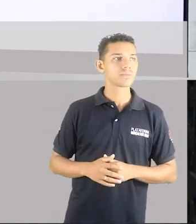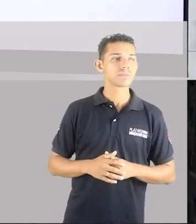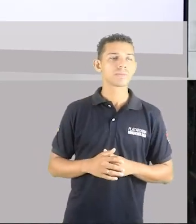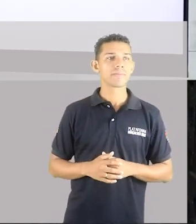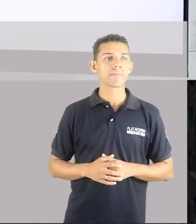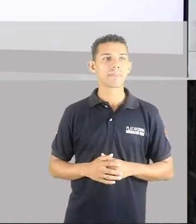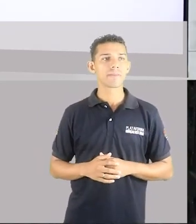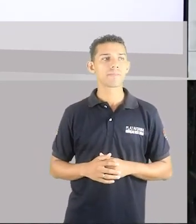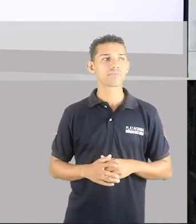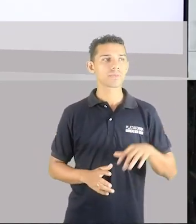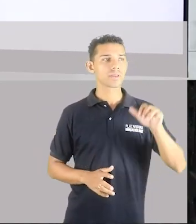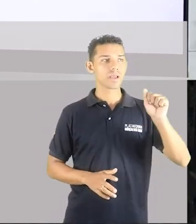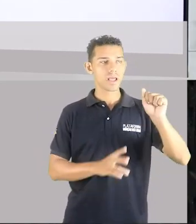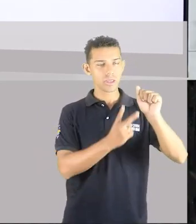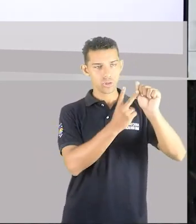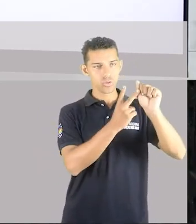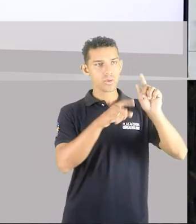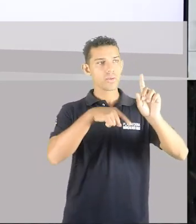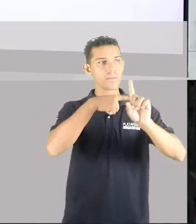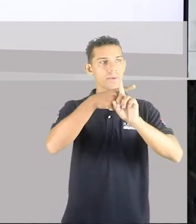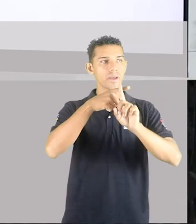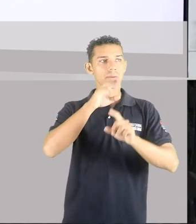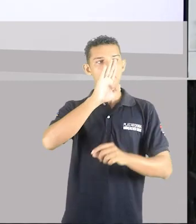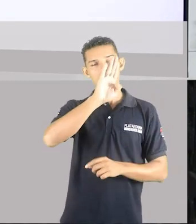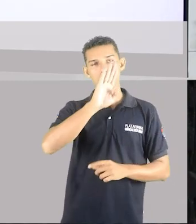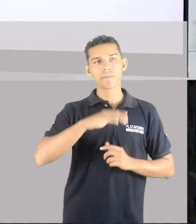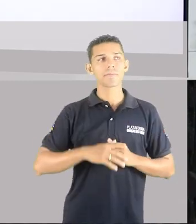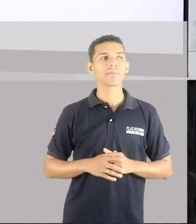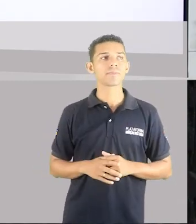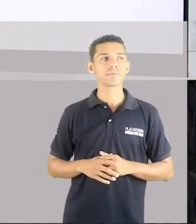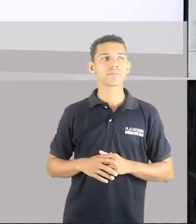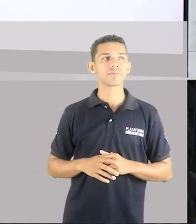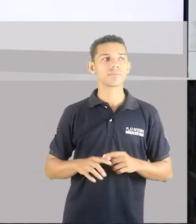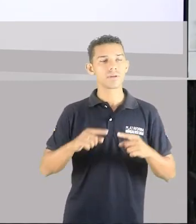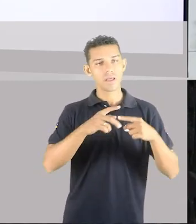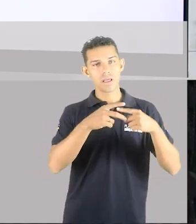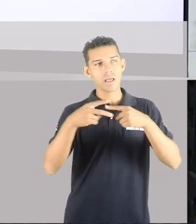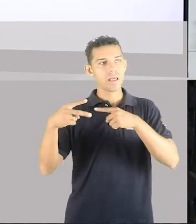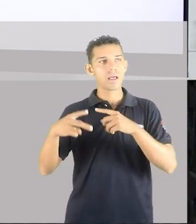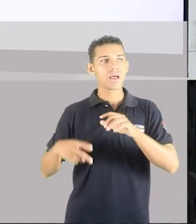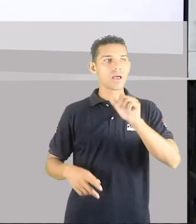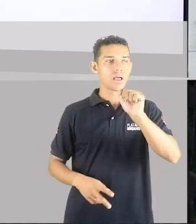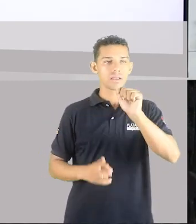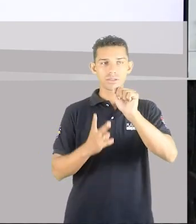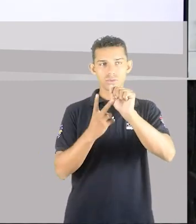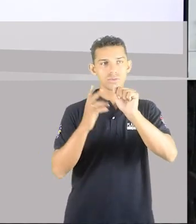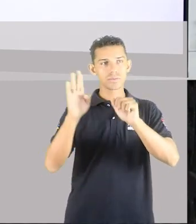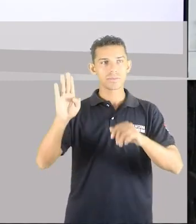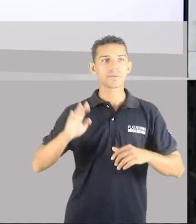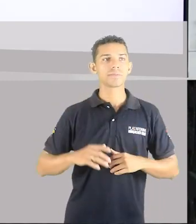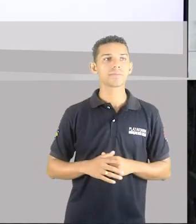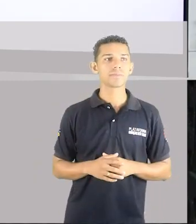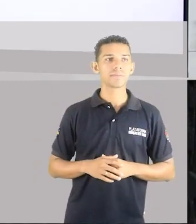Sobrou A2 mais B, me dando A2B.